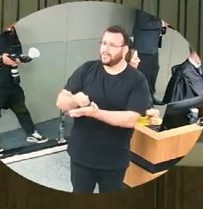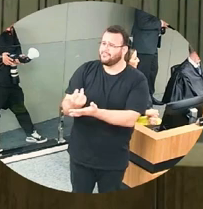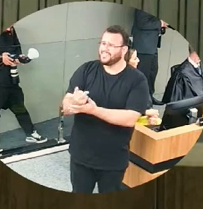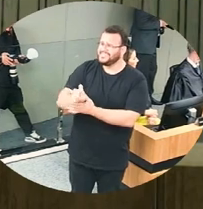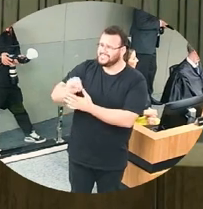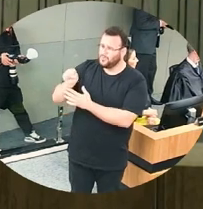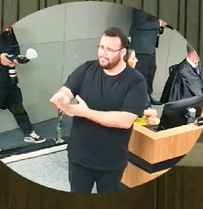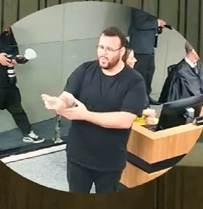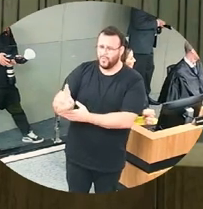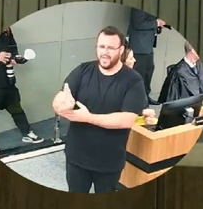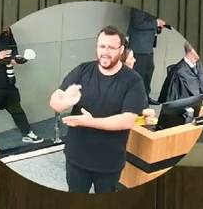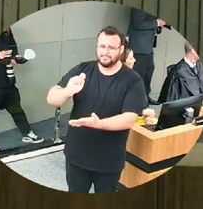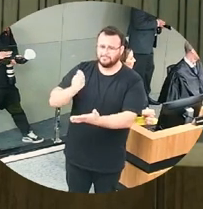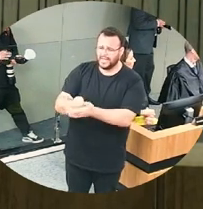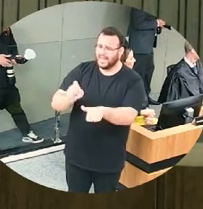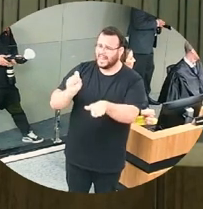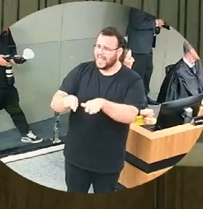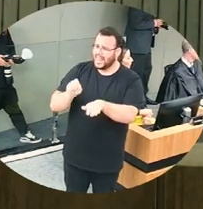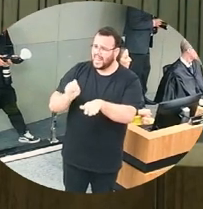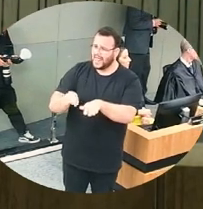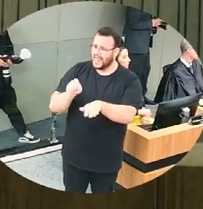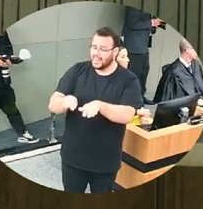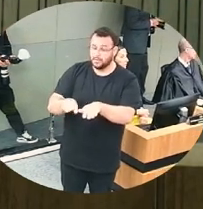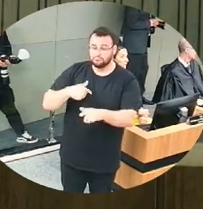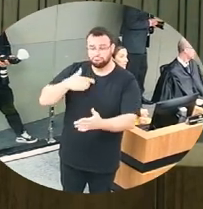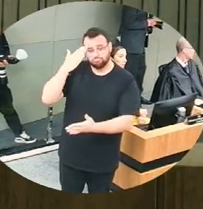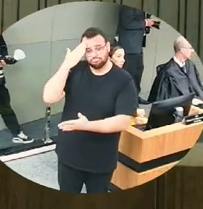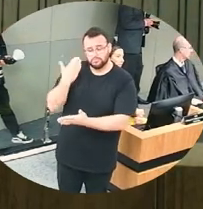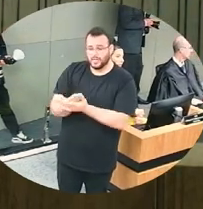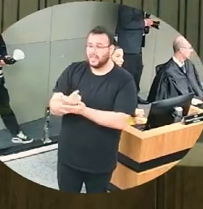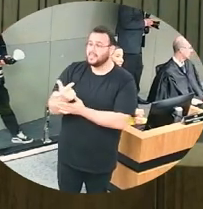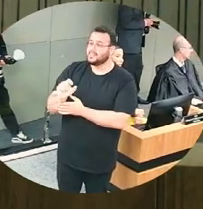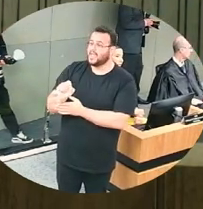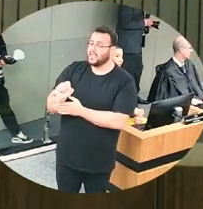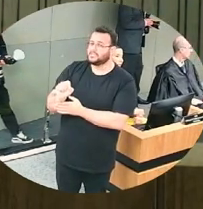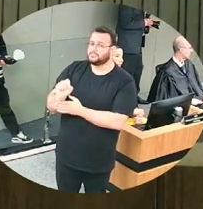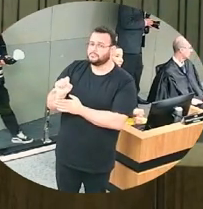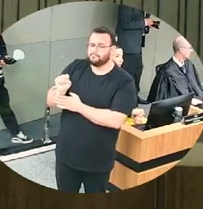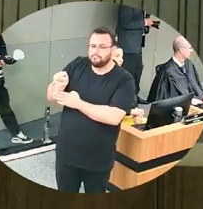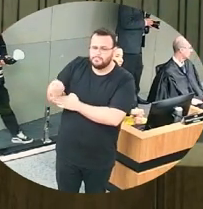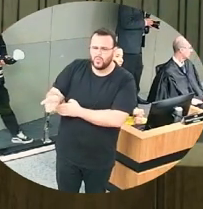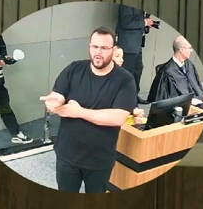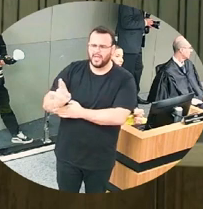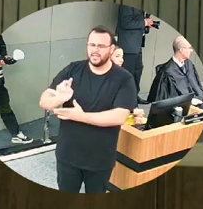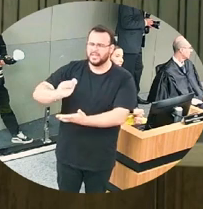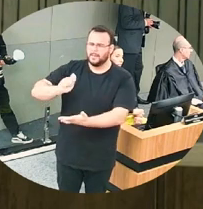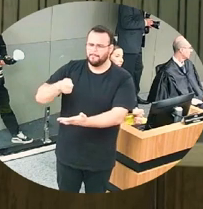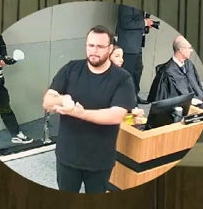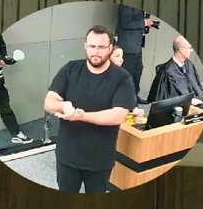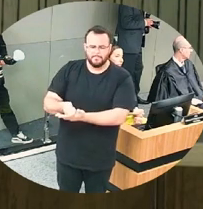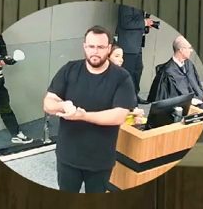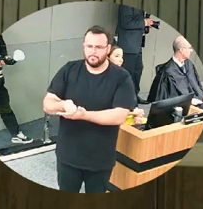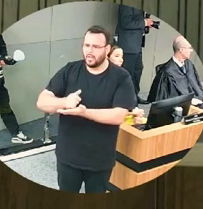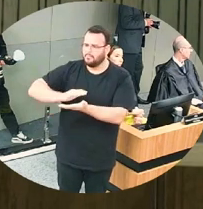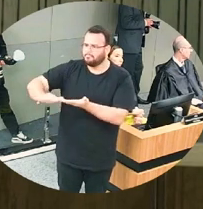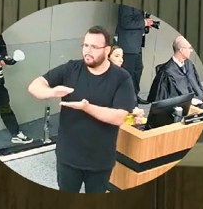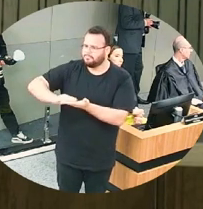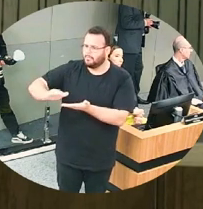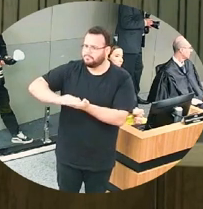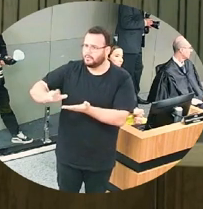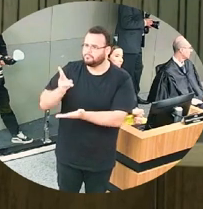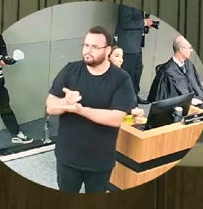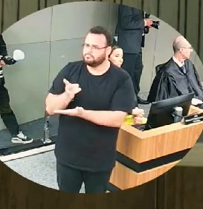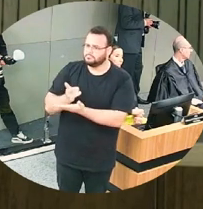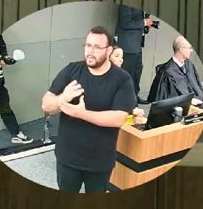25.000 por mês de aluguel eu acredito que que uns R 10.000 pelo menos nós estávamos pagando em área para